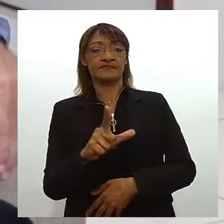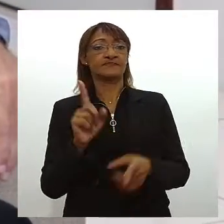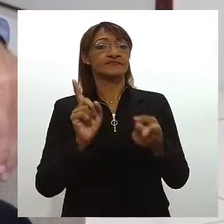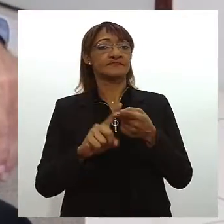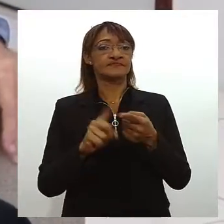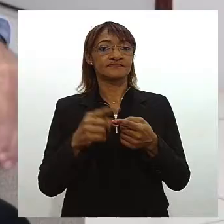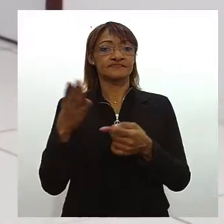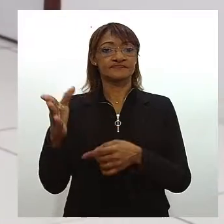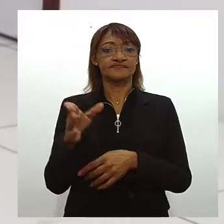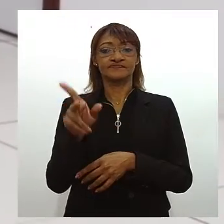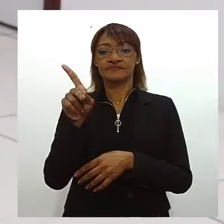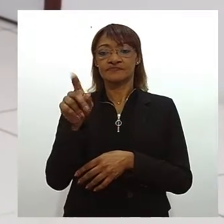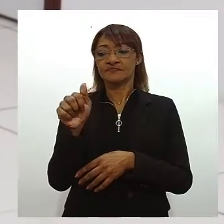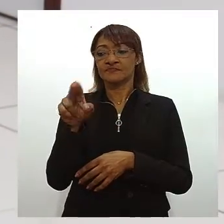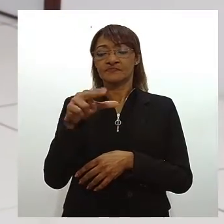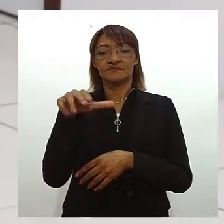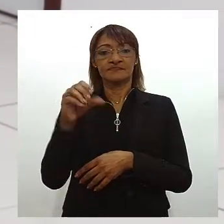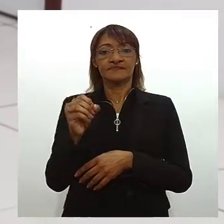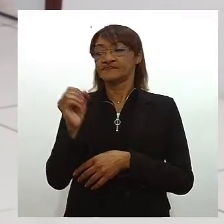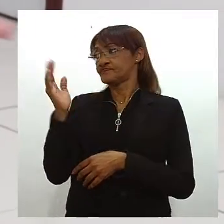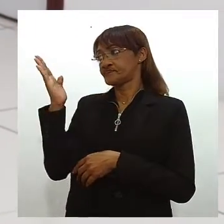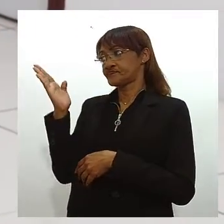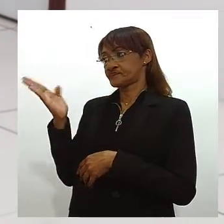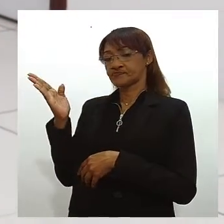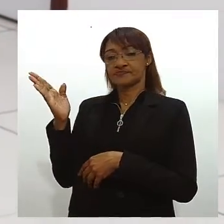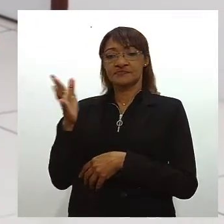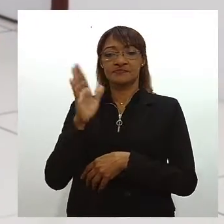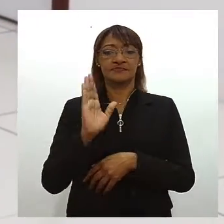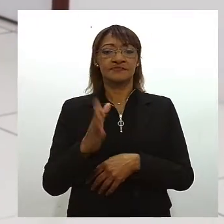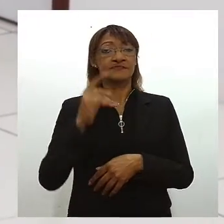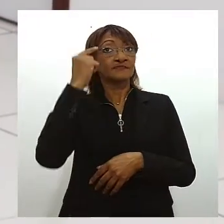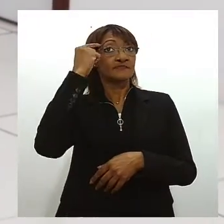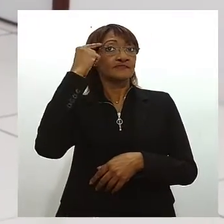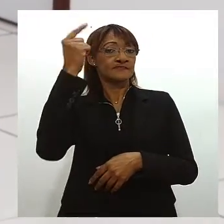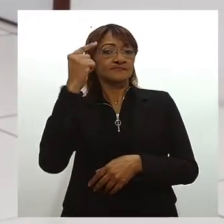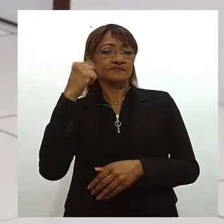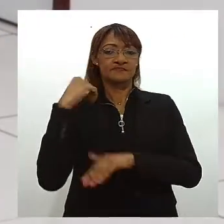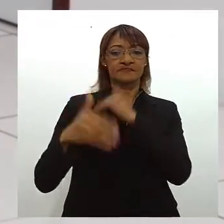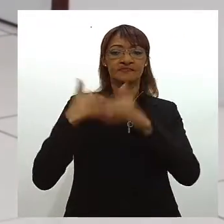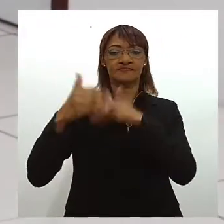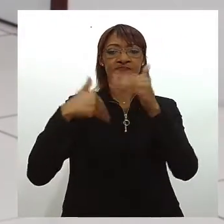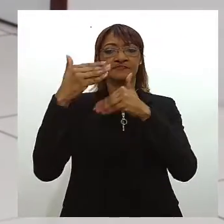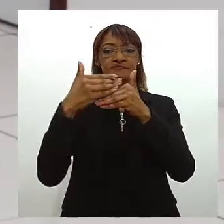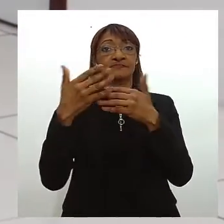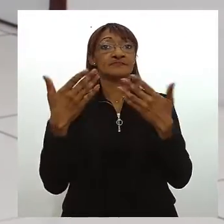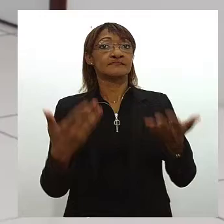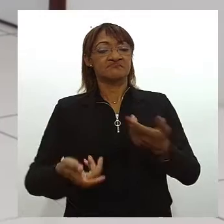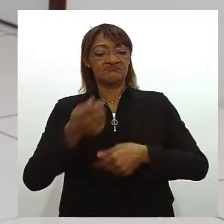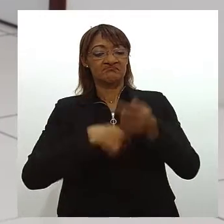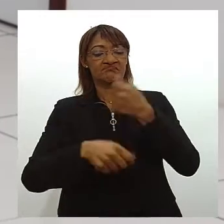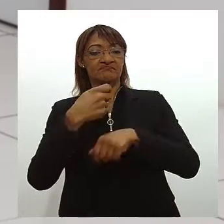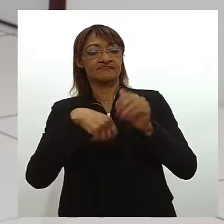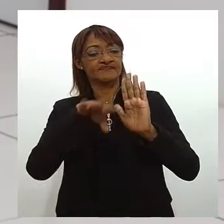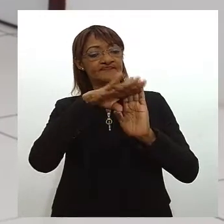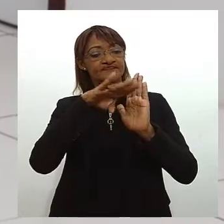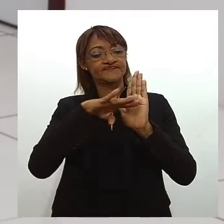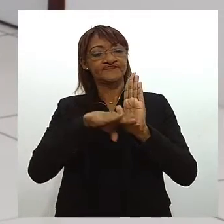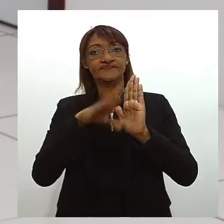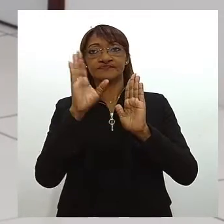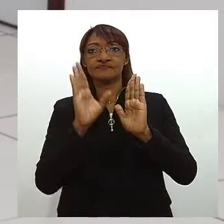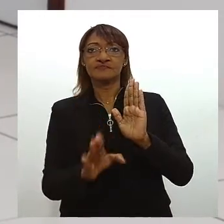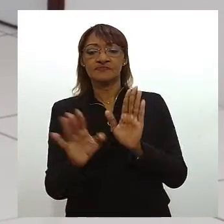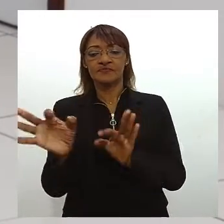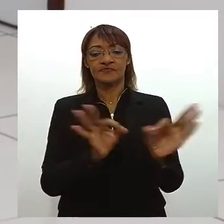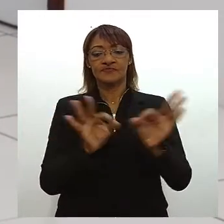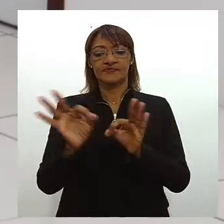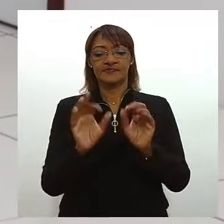SEBRAE, Paulo do Eirado, comentou a importância de pensar o desenvolvimento econômico a partir de planos como elaborado